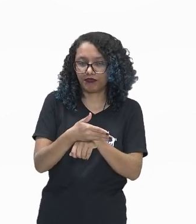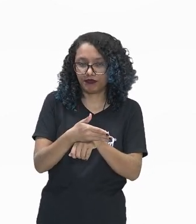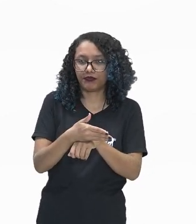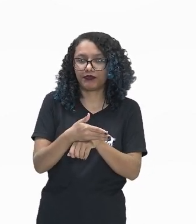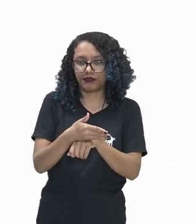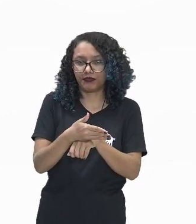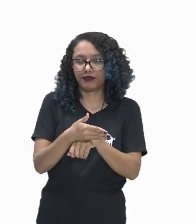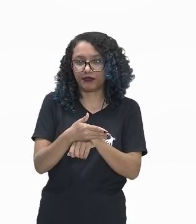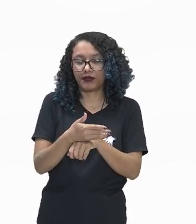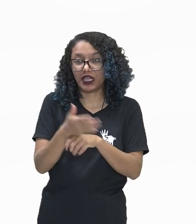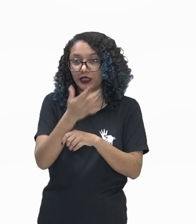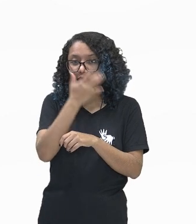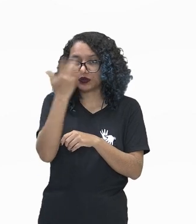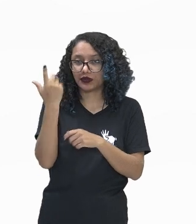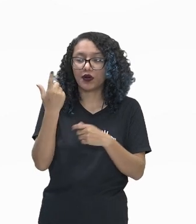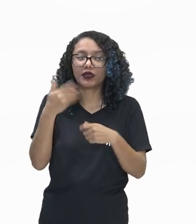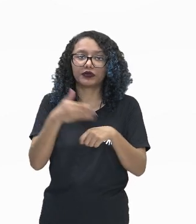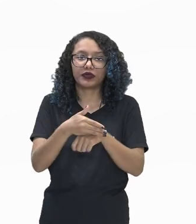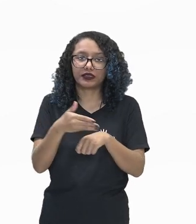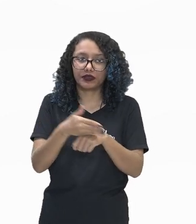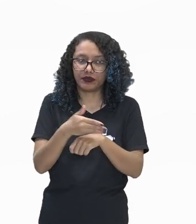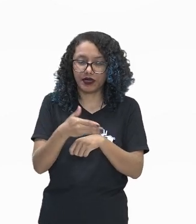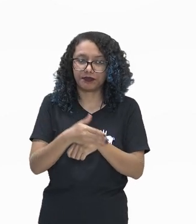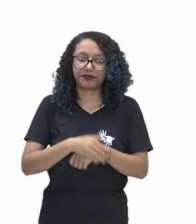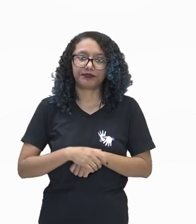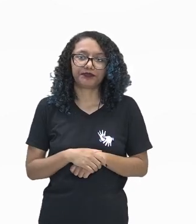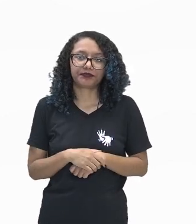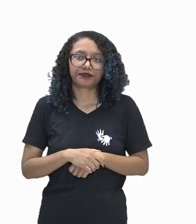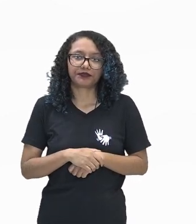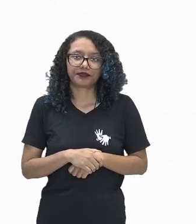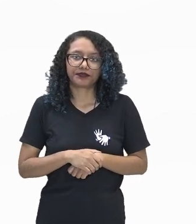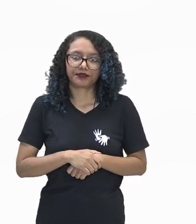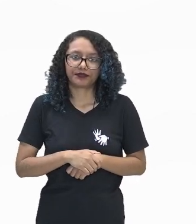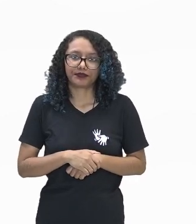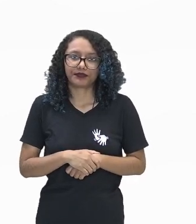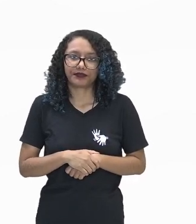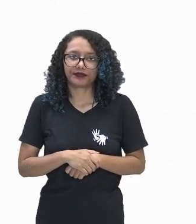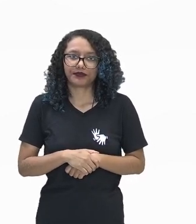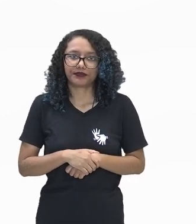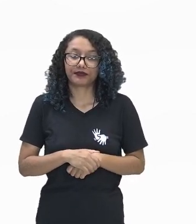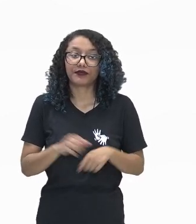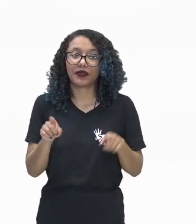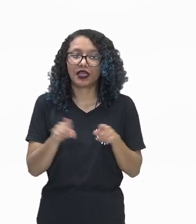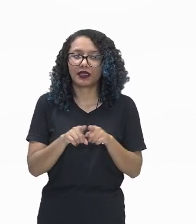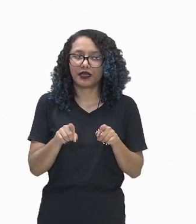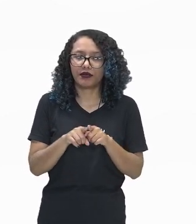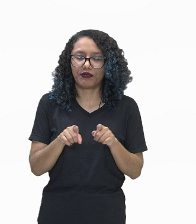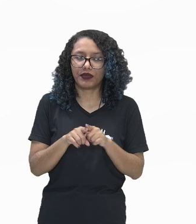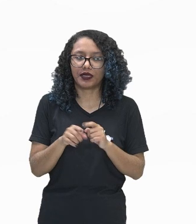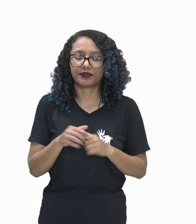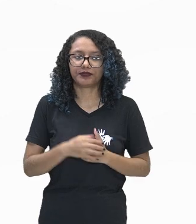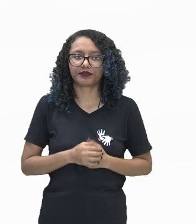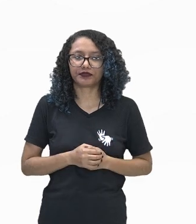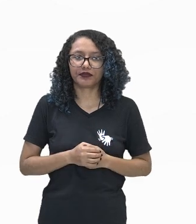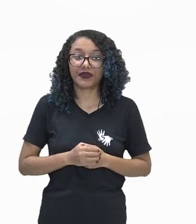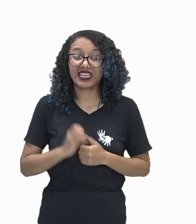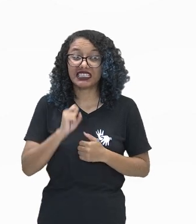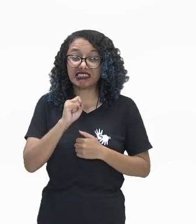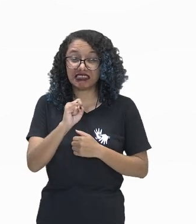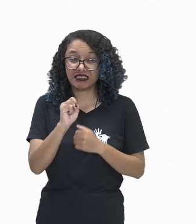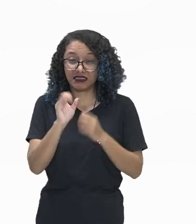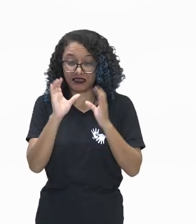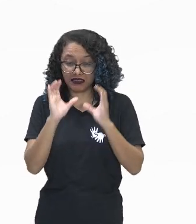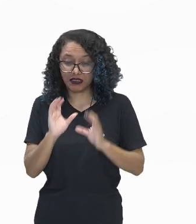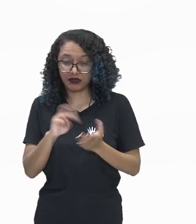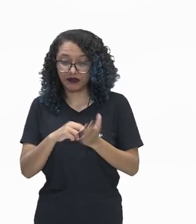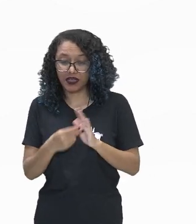das pessoas, a participação popular. Tá bom? Além da, então, se a cidadania, ser cidadão é participar